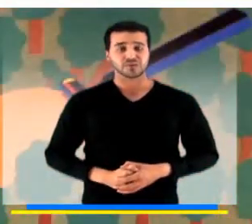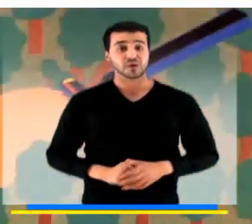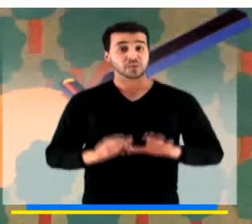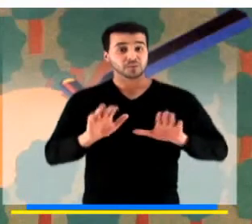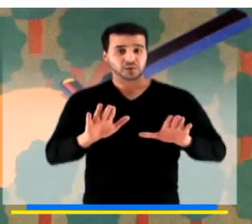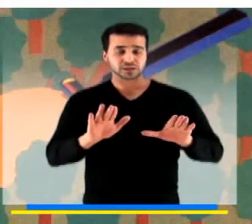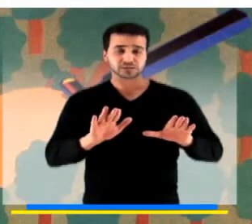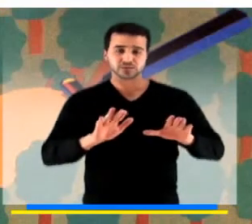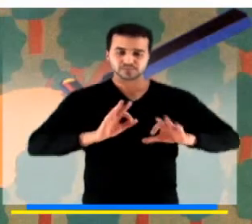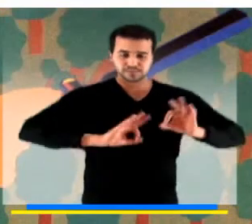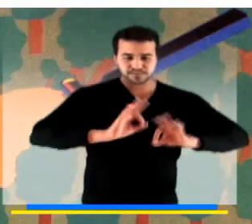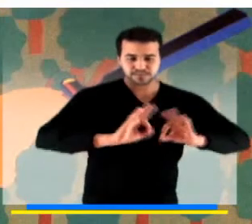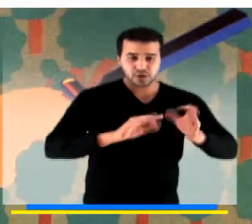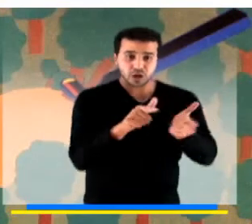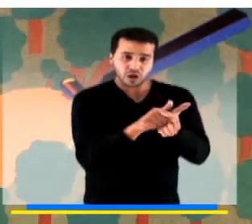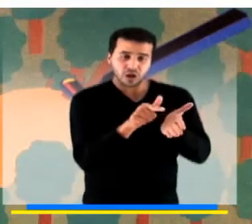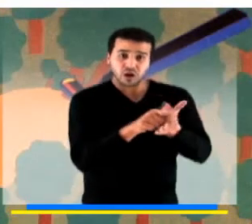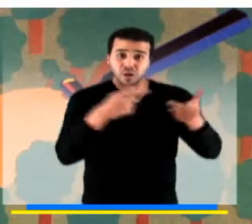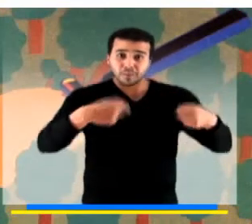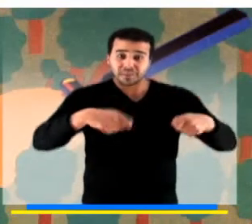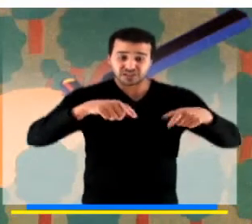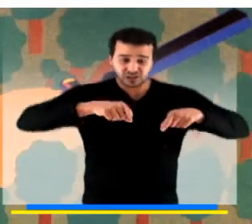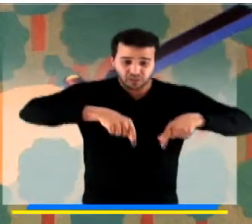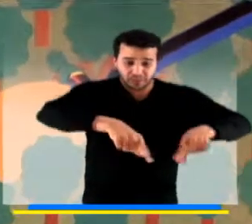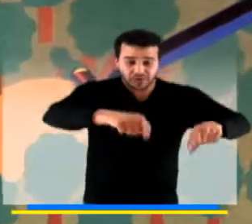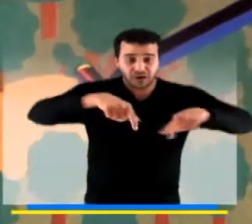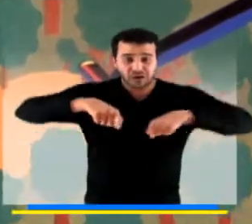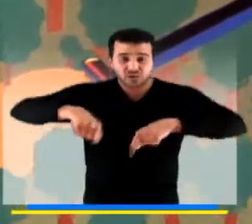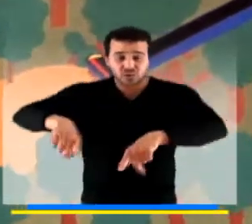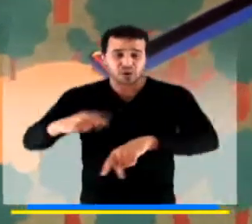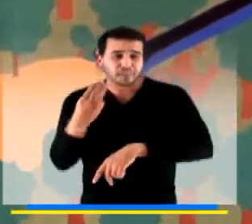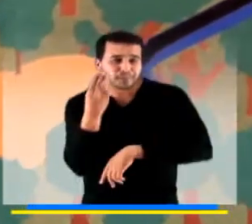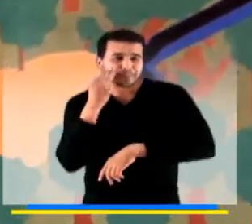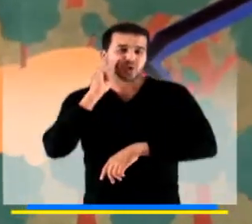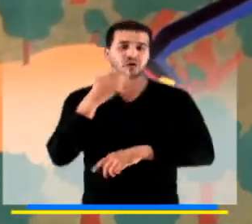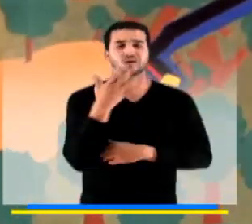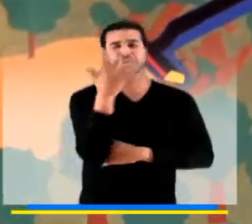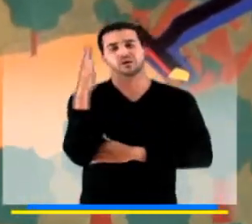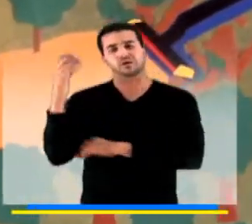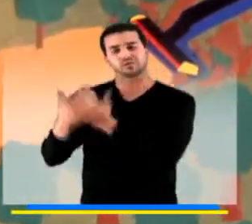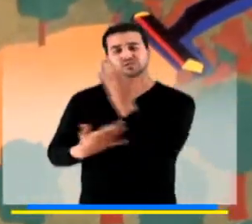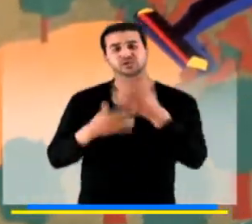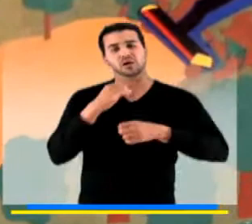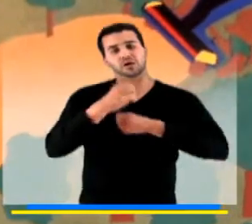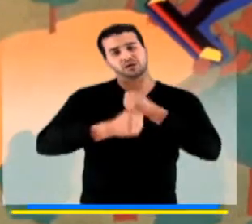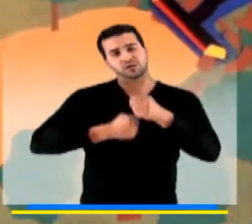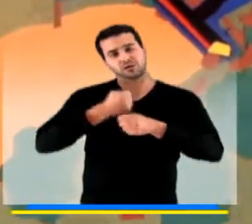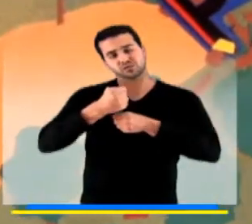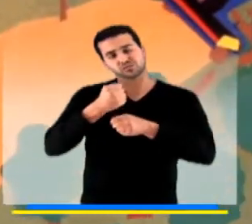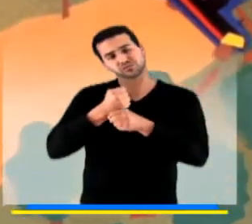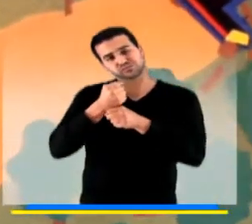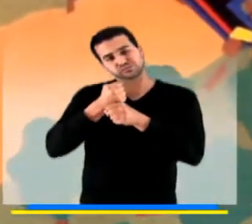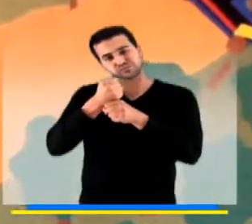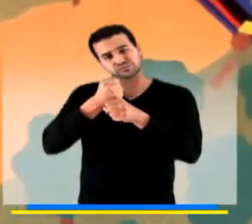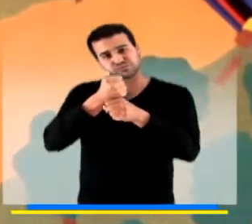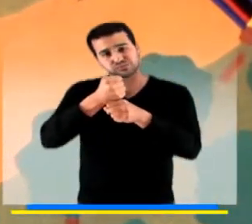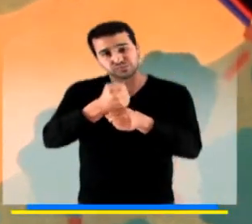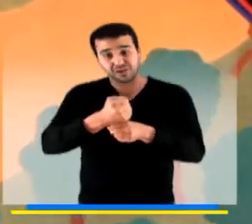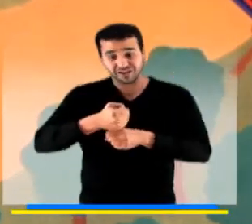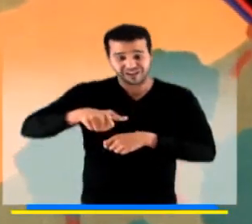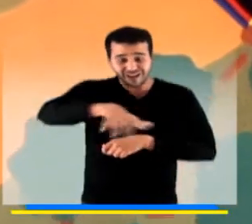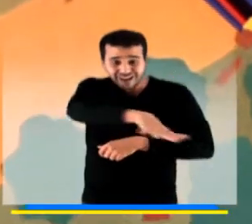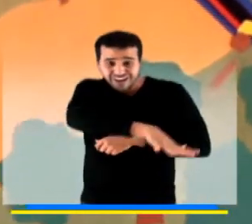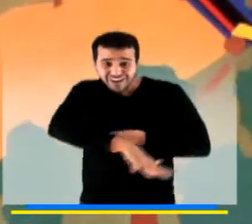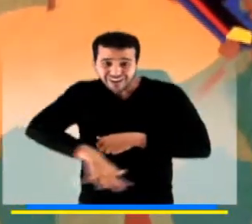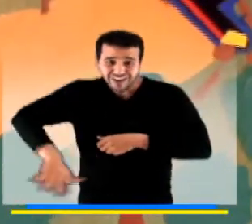Mas a produção de papel exige o plantio de milhões de árvores todos os anos, ocupando